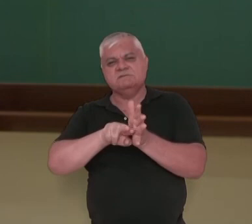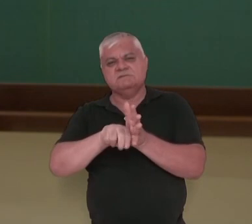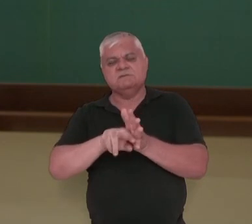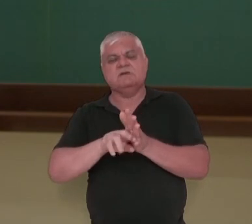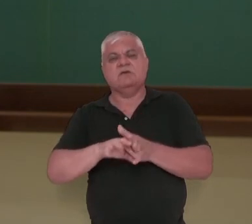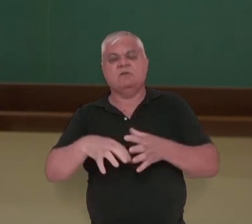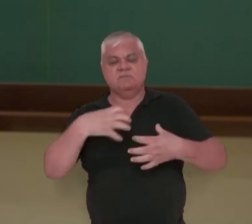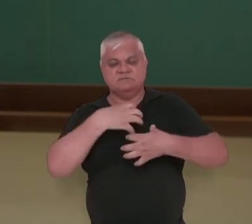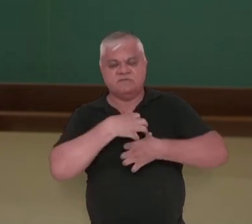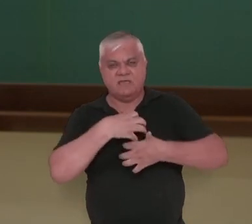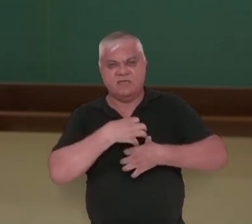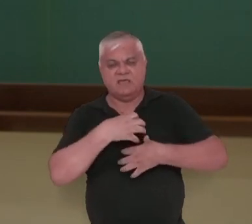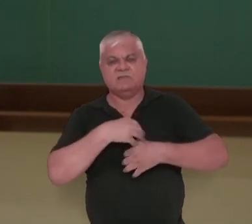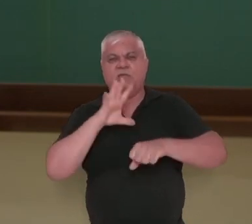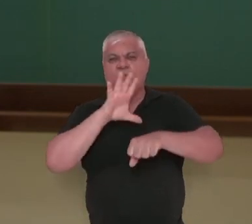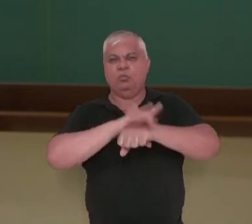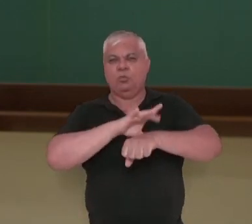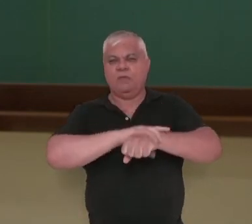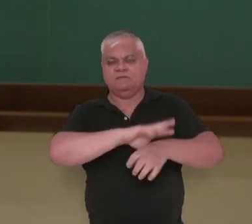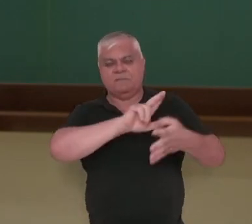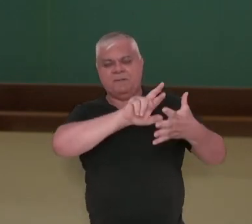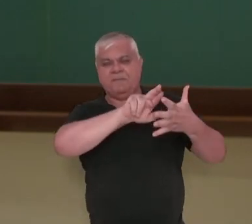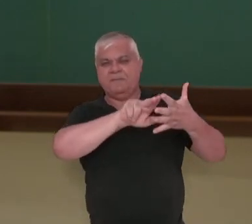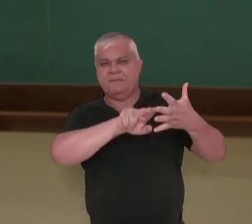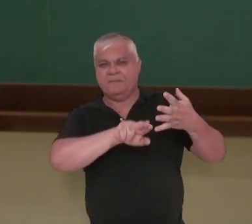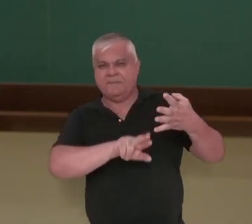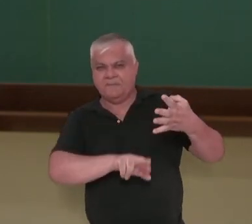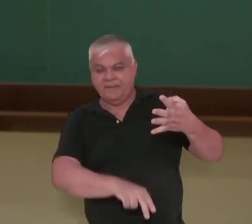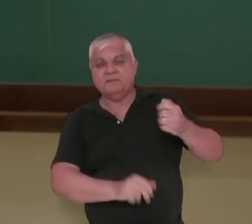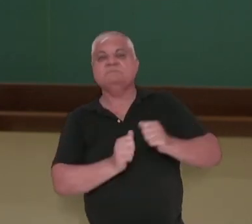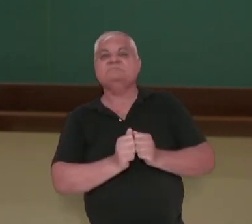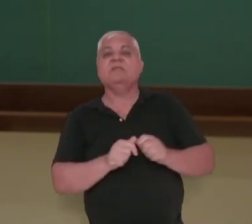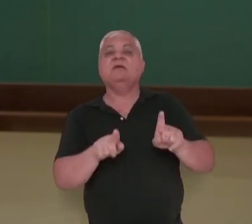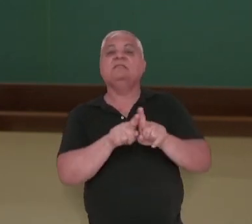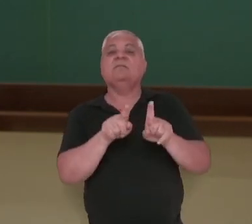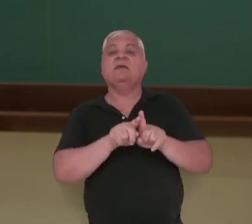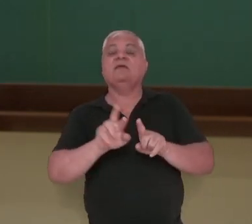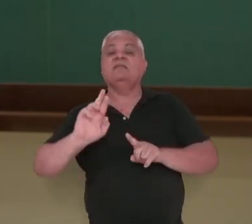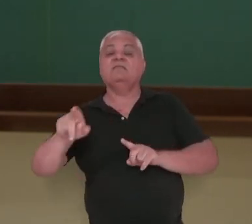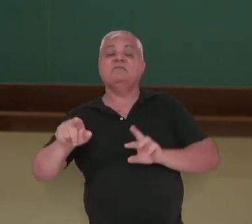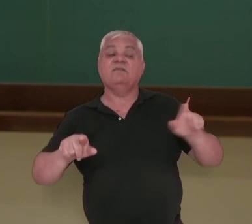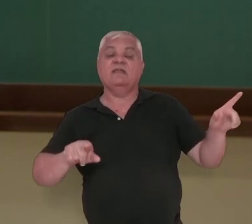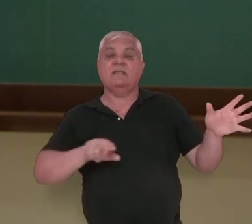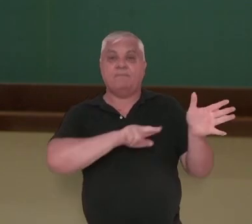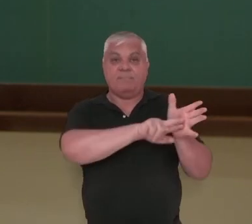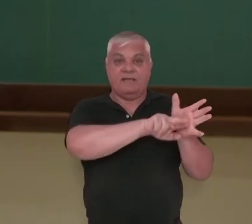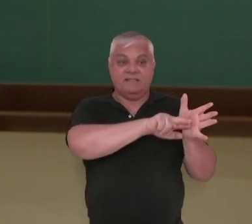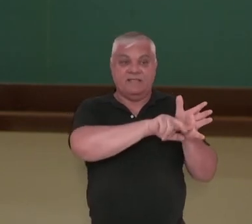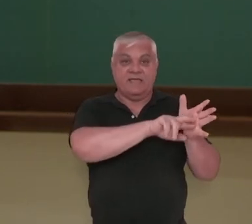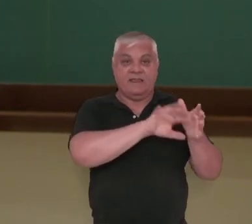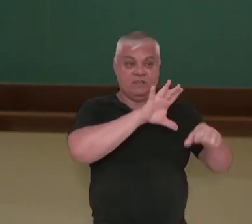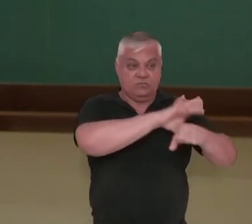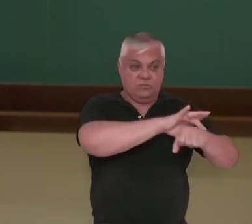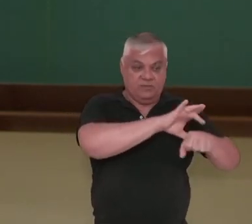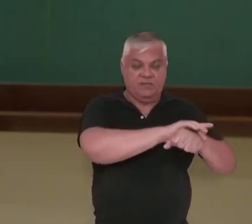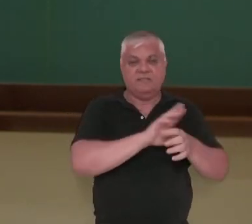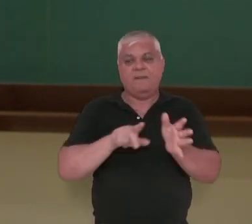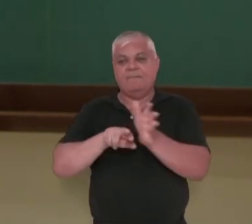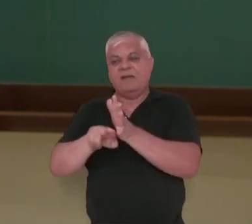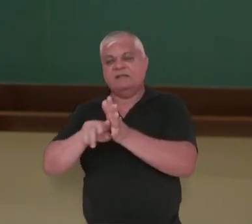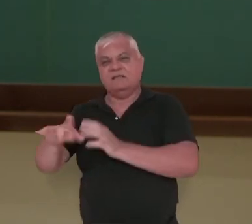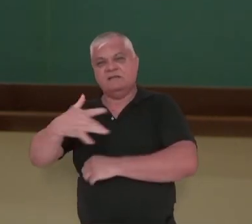da gonorreia, da sífilis, do tétano, também as diferenças entre os tipos de bactérias, o que são e para que